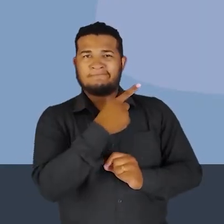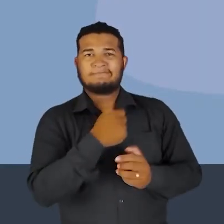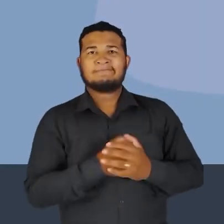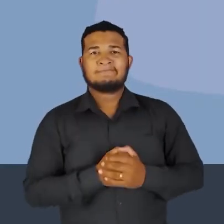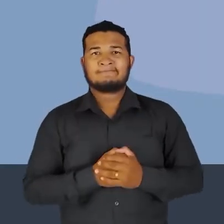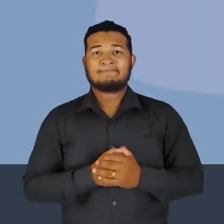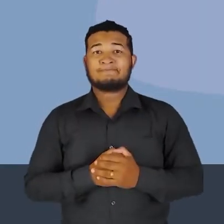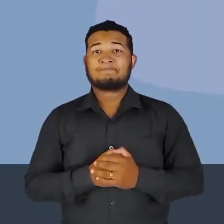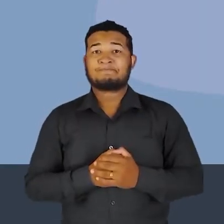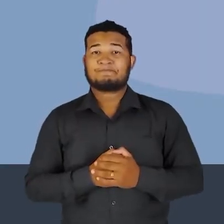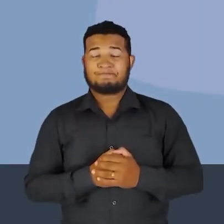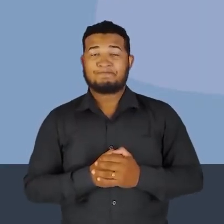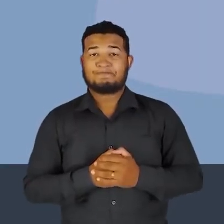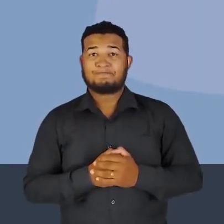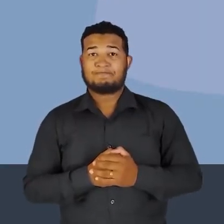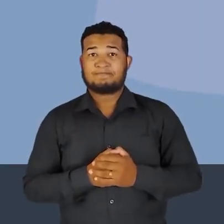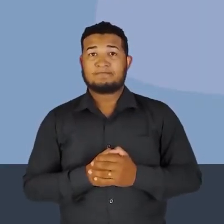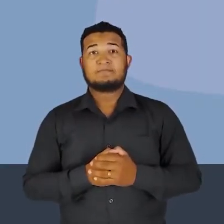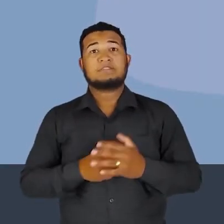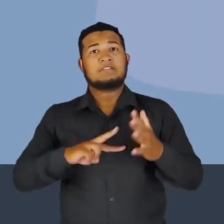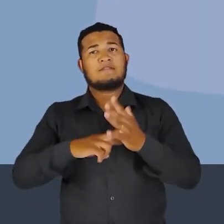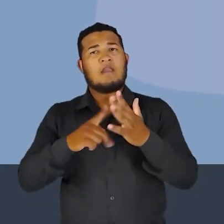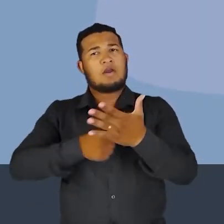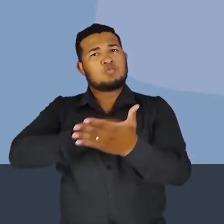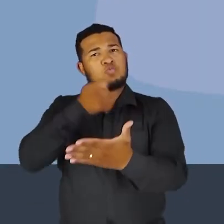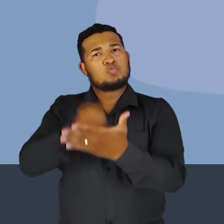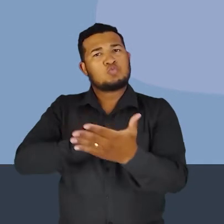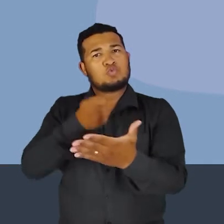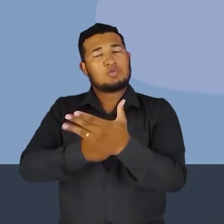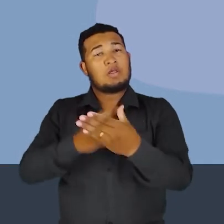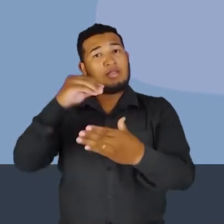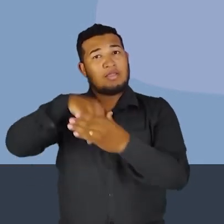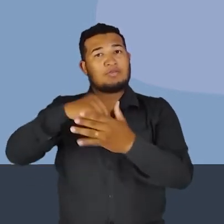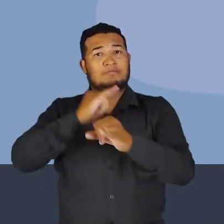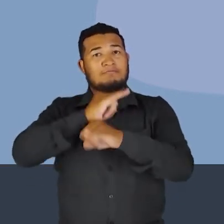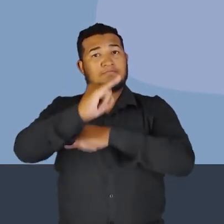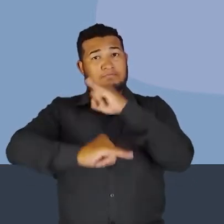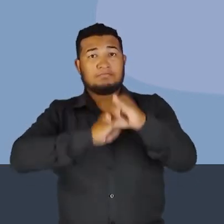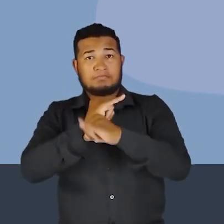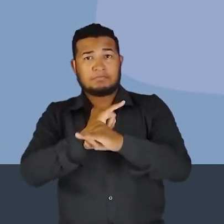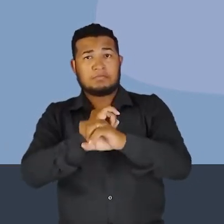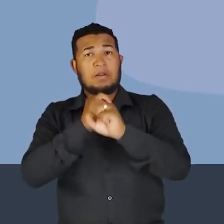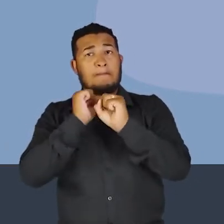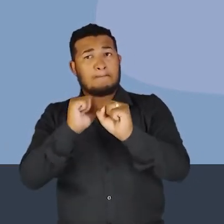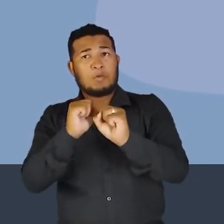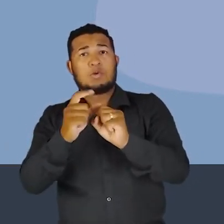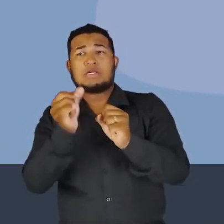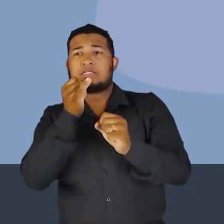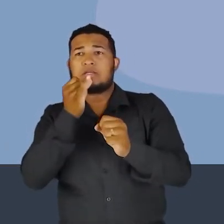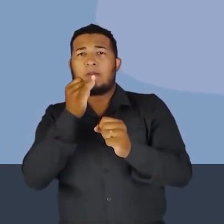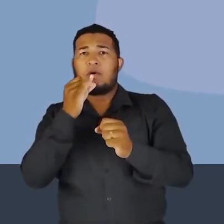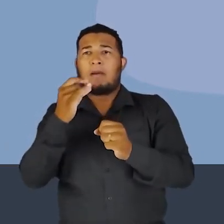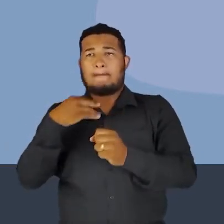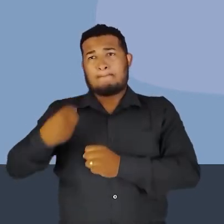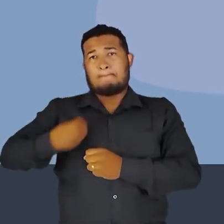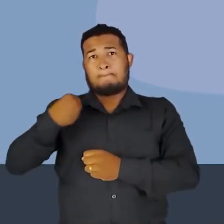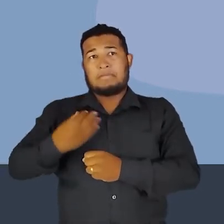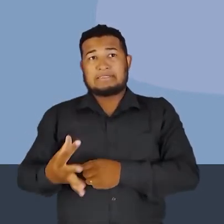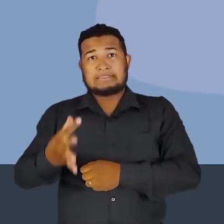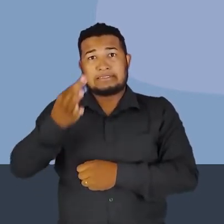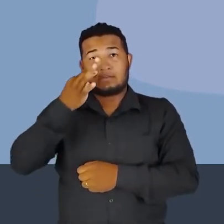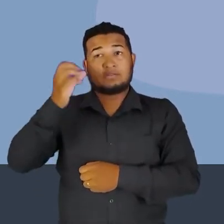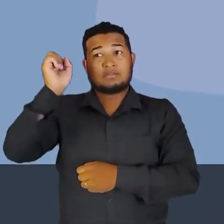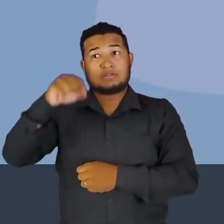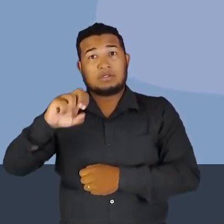O cyberativismo é a militância na web, que pode envolver ou não engajamento presencial. Coloquei